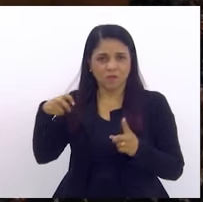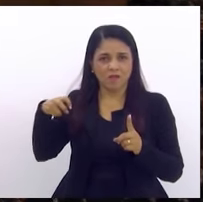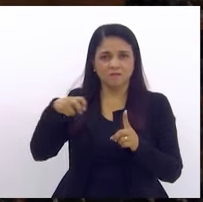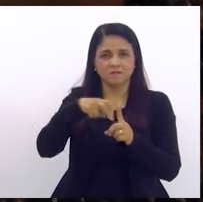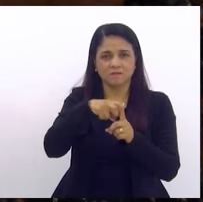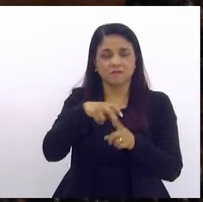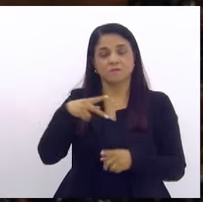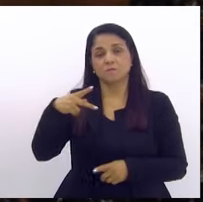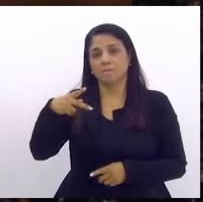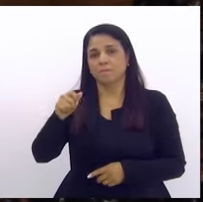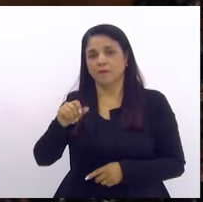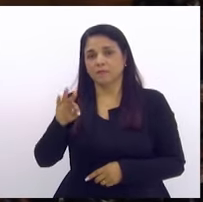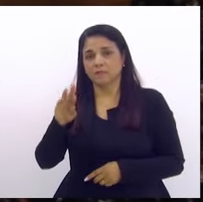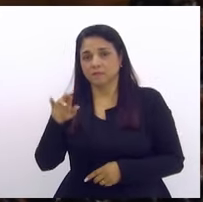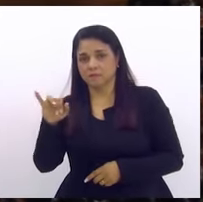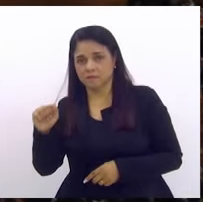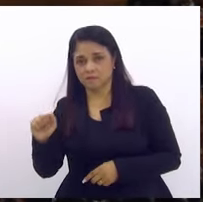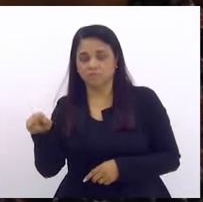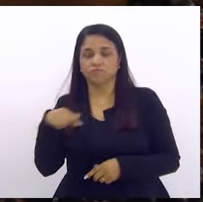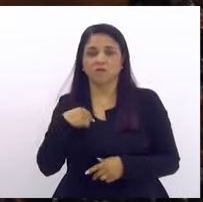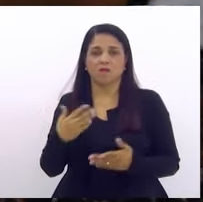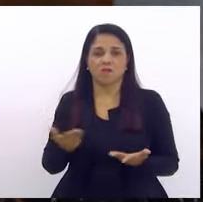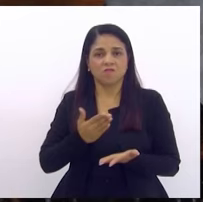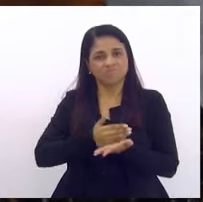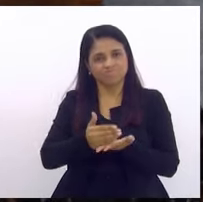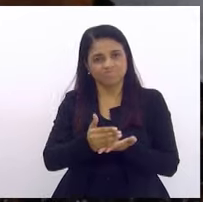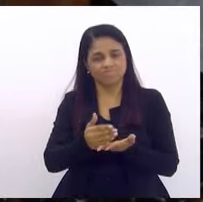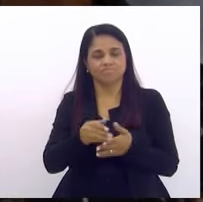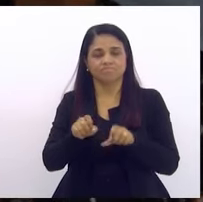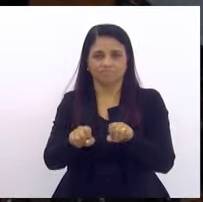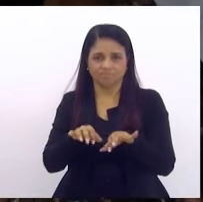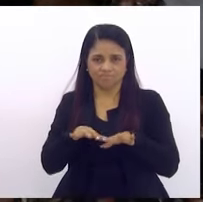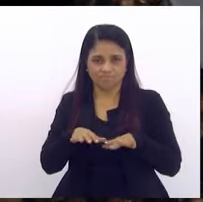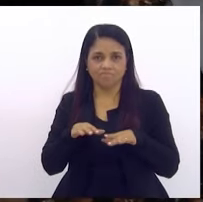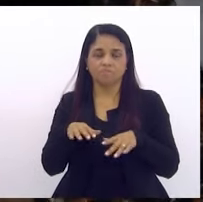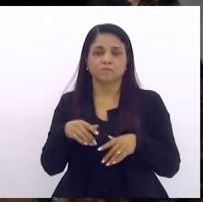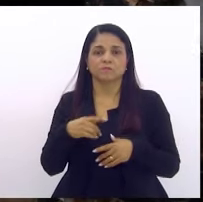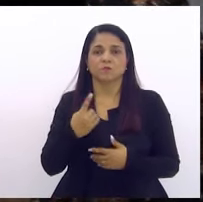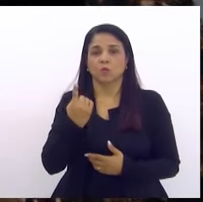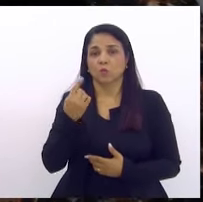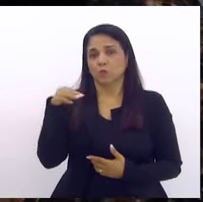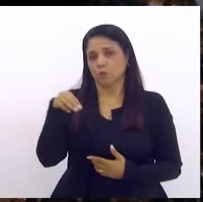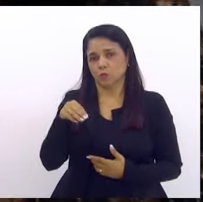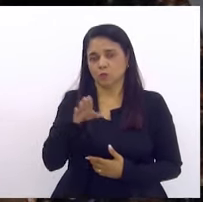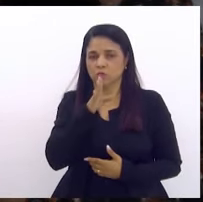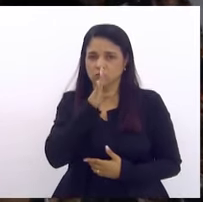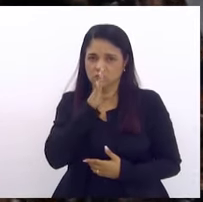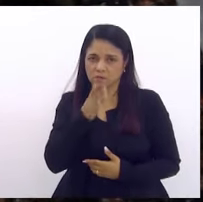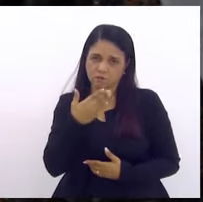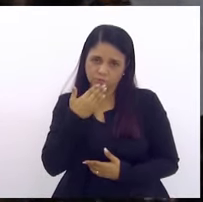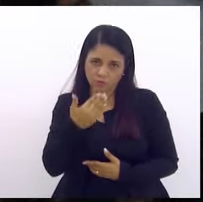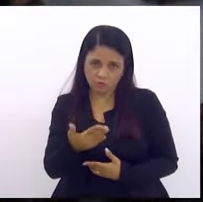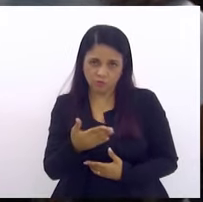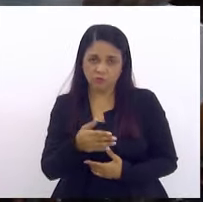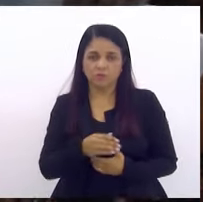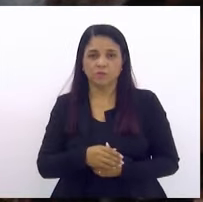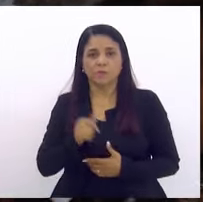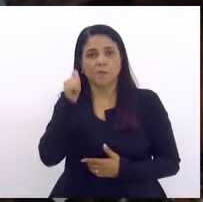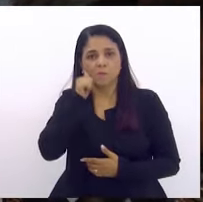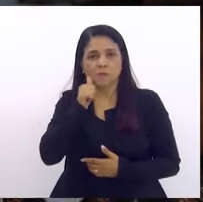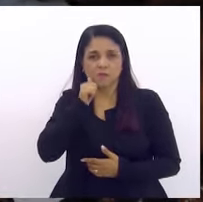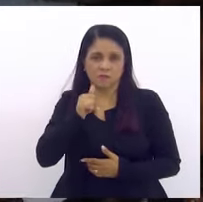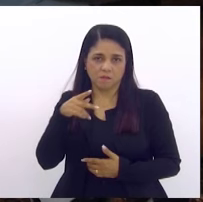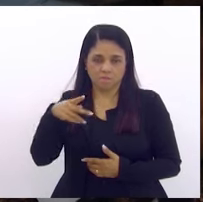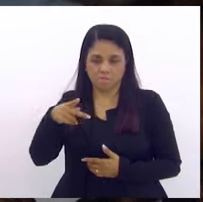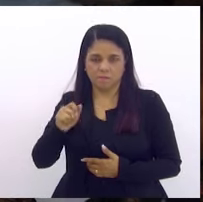jovem Patrícia. E eu gostaria, antes de iniciar hoje essa sessão, gostaria de pedir ao senhor um minuto de silêncio, de solidariedade a